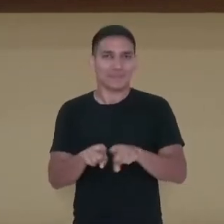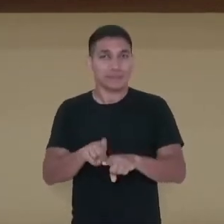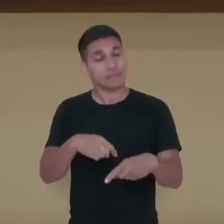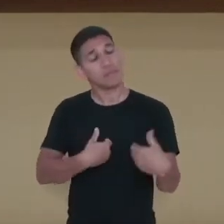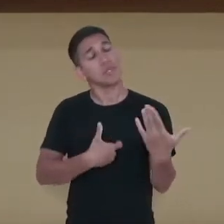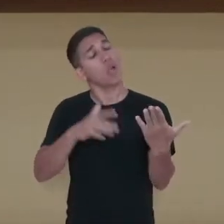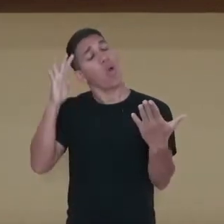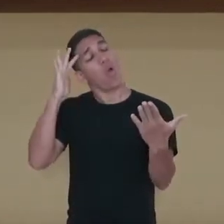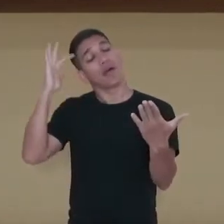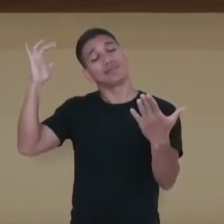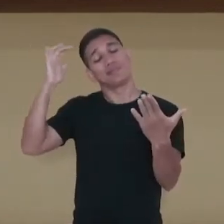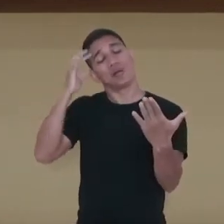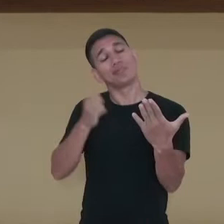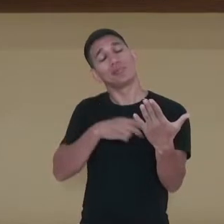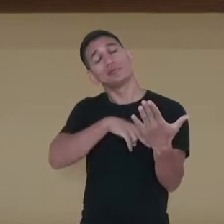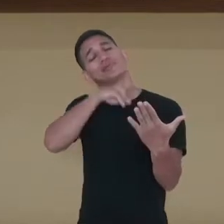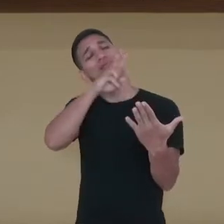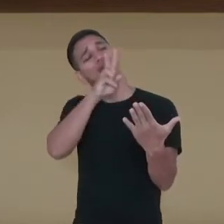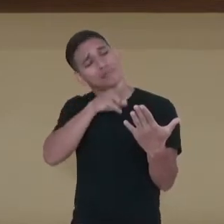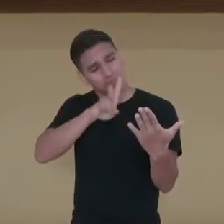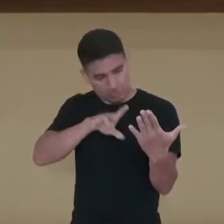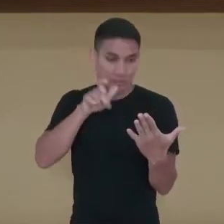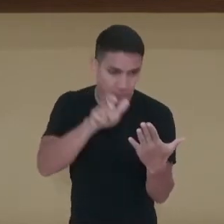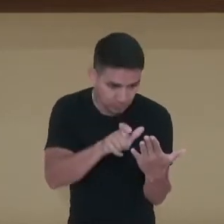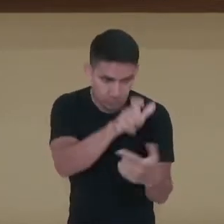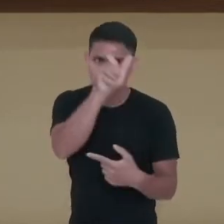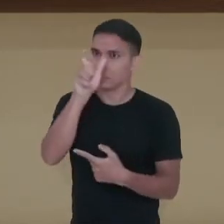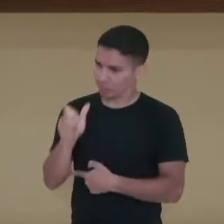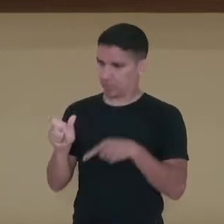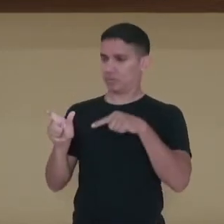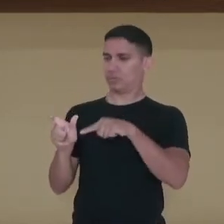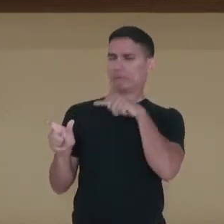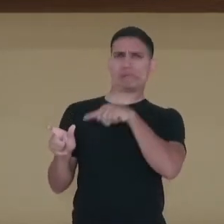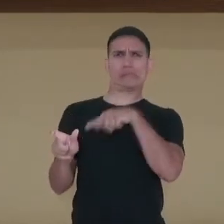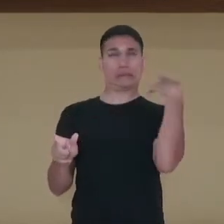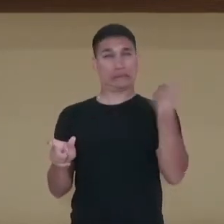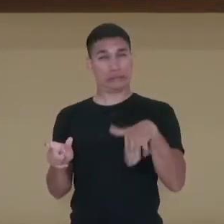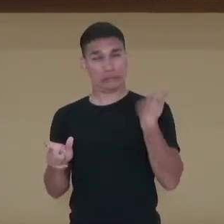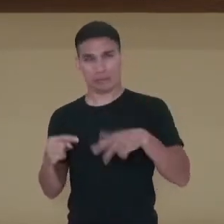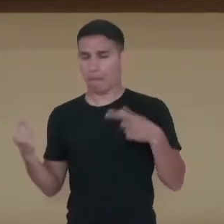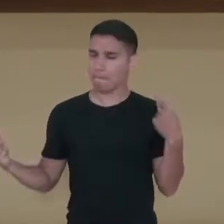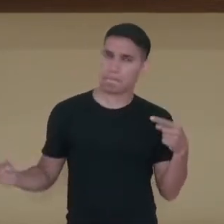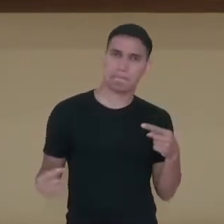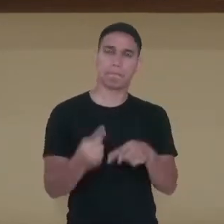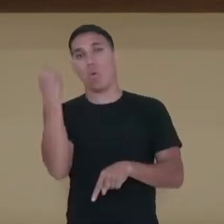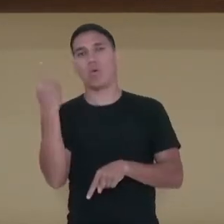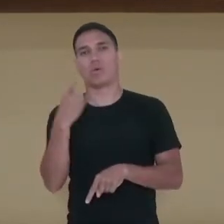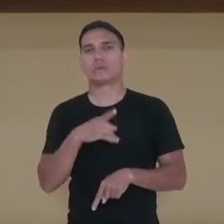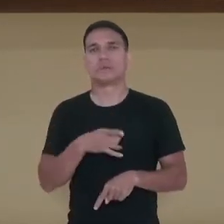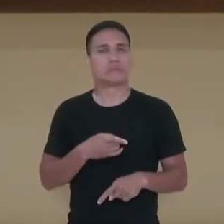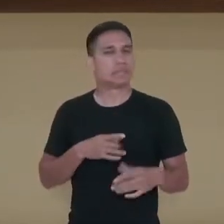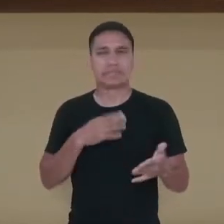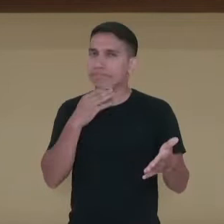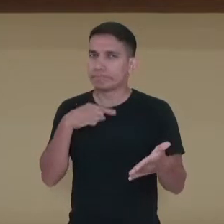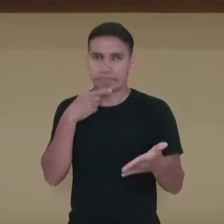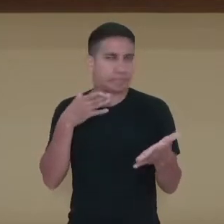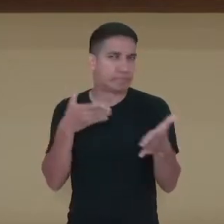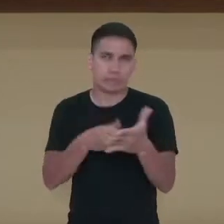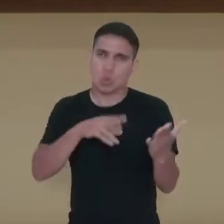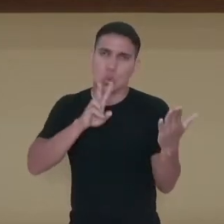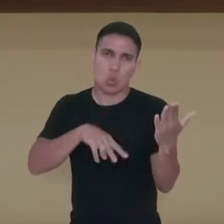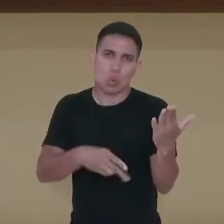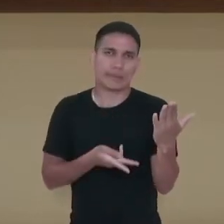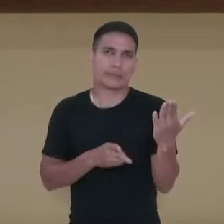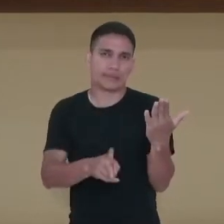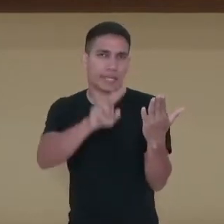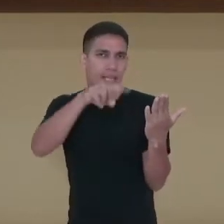muito bem e ele tropeçou numa palavra. Essa palavra de súbito impediu que ele continuasse a leitura dele, que